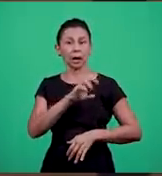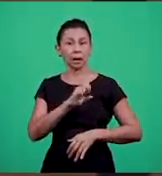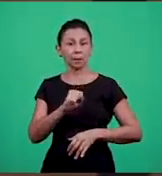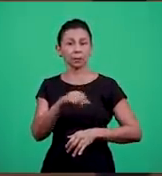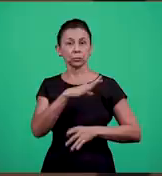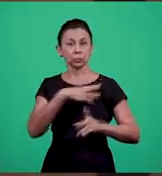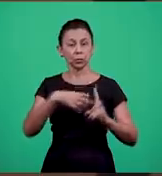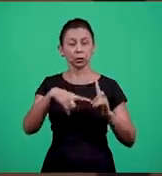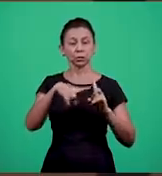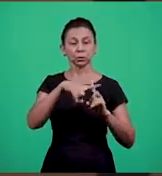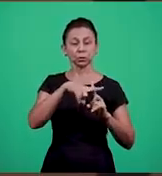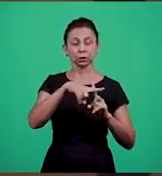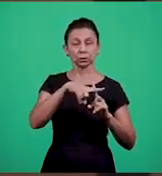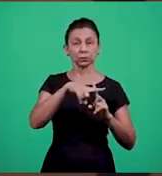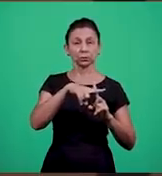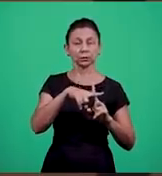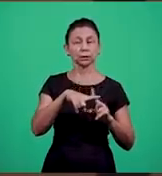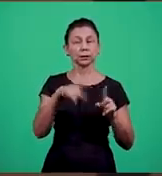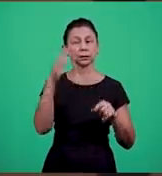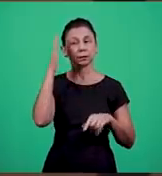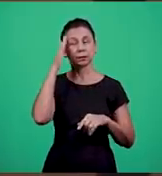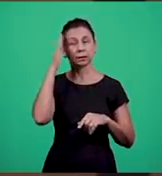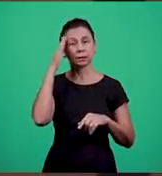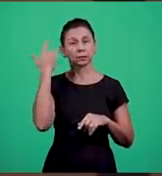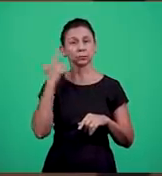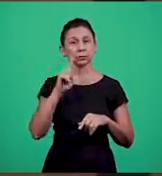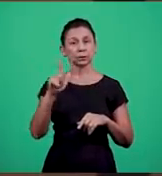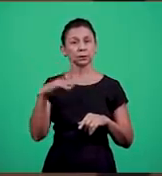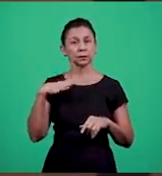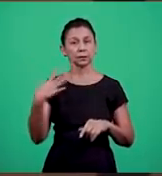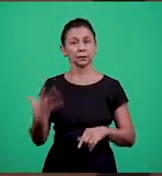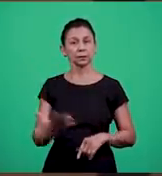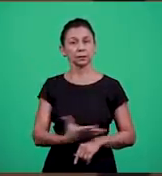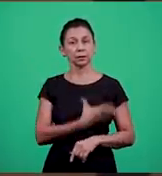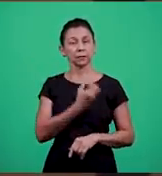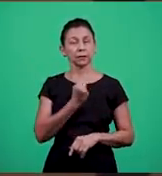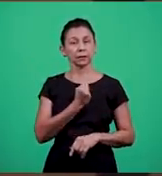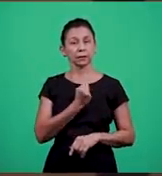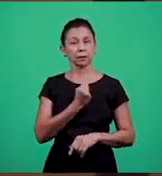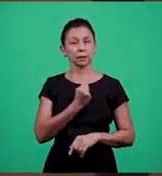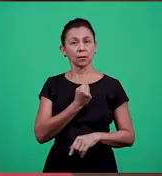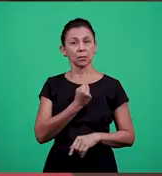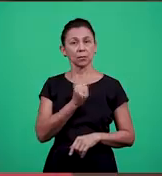que só alcançarão vida e salvação em Jesus Cristo.